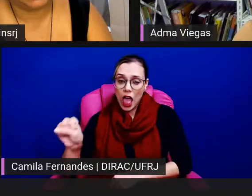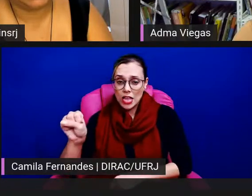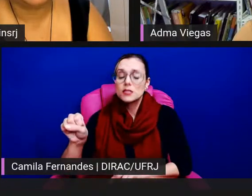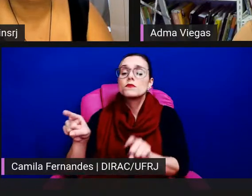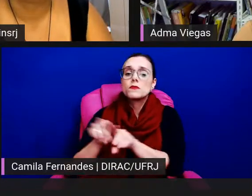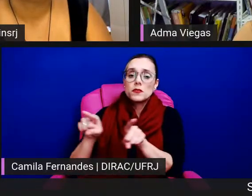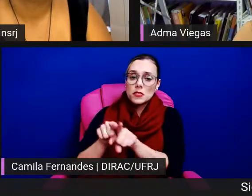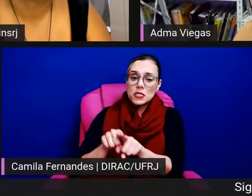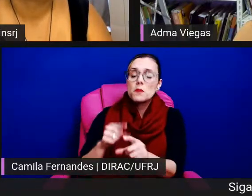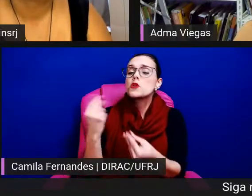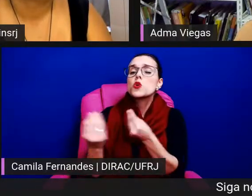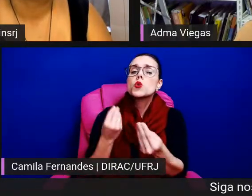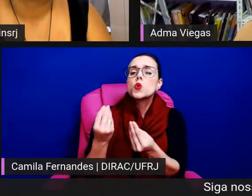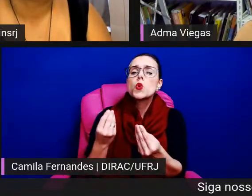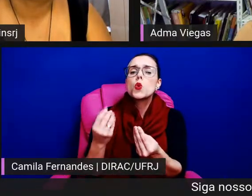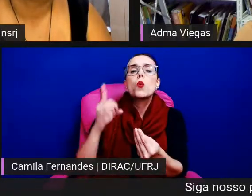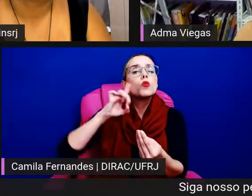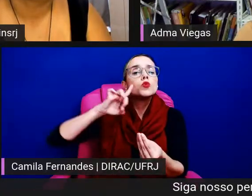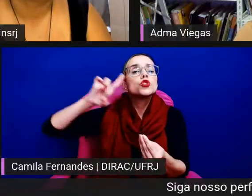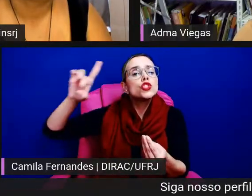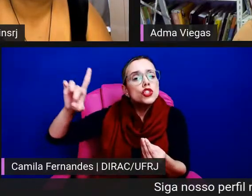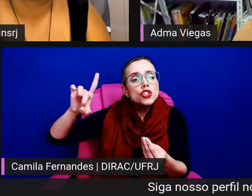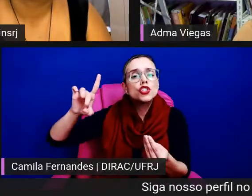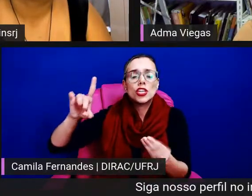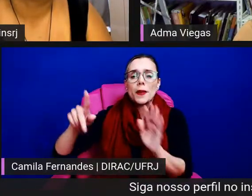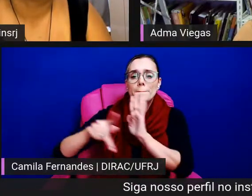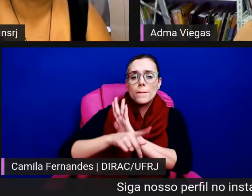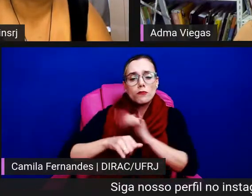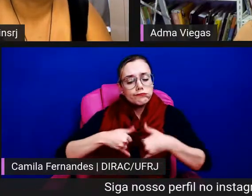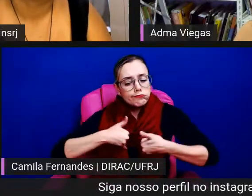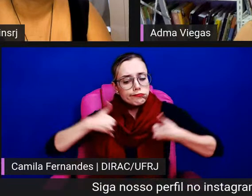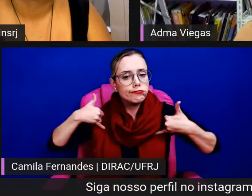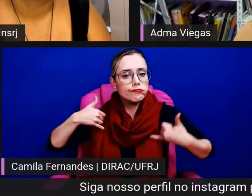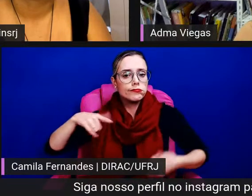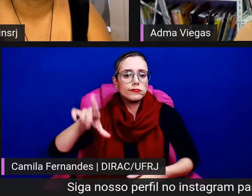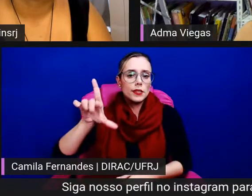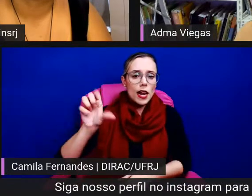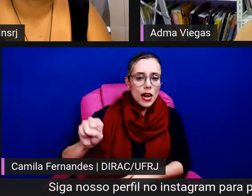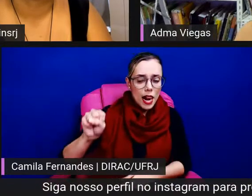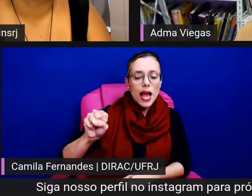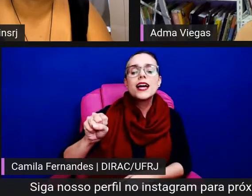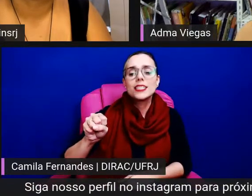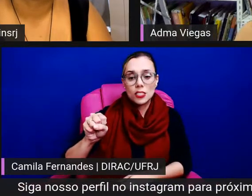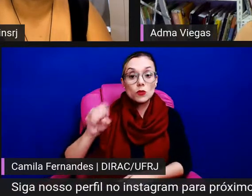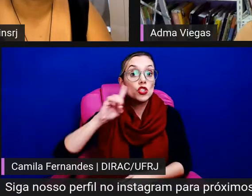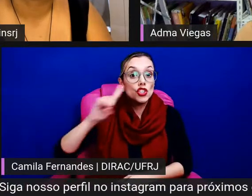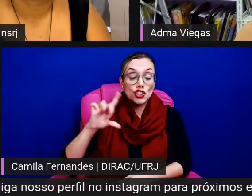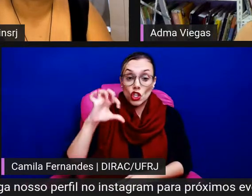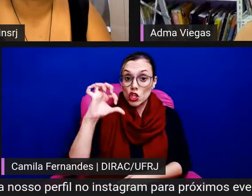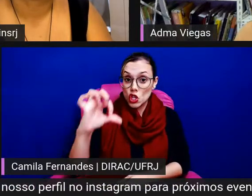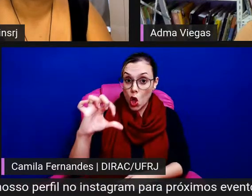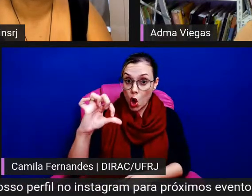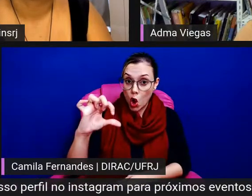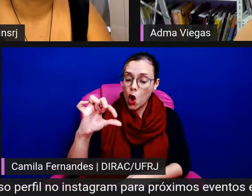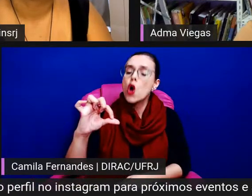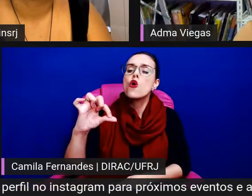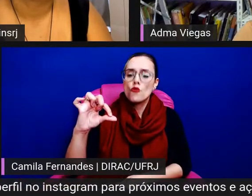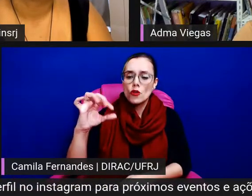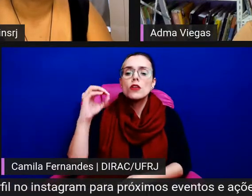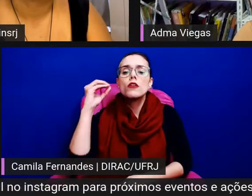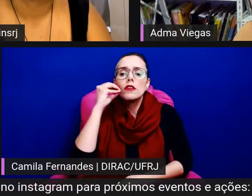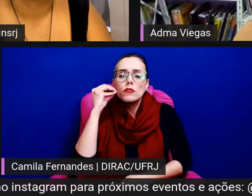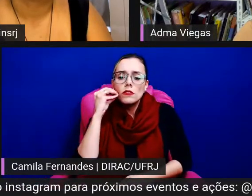da Visibilidade Lésbica vai ser no dia 29, onde se discute questões ligadas às